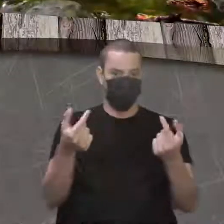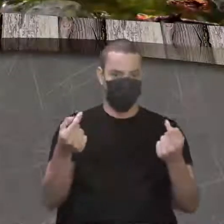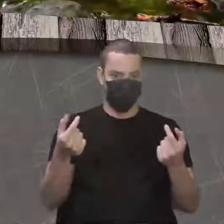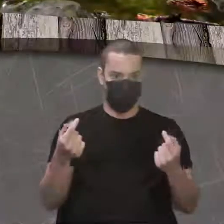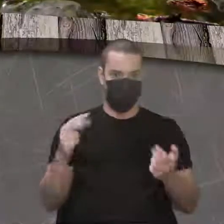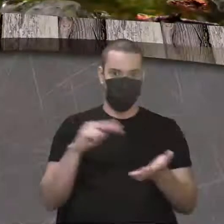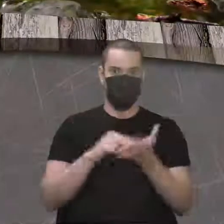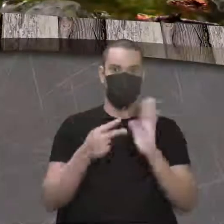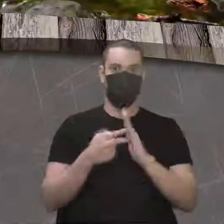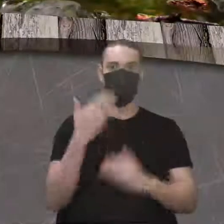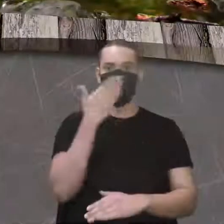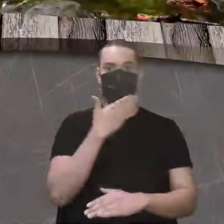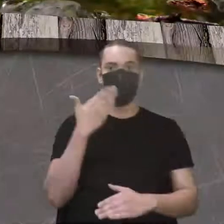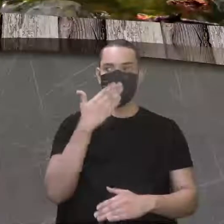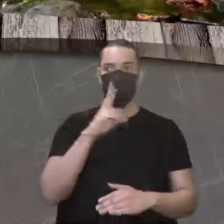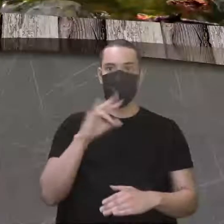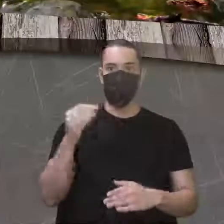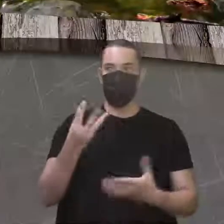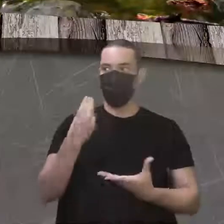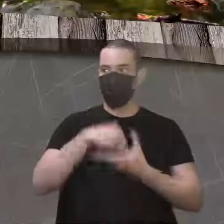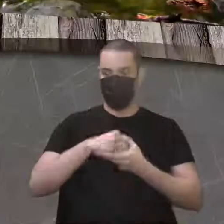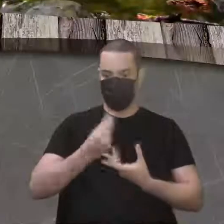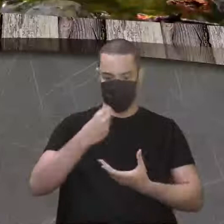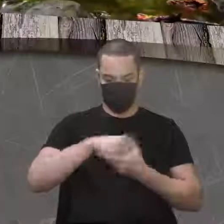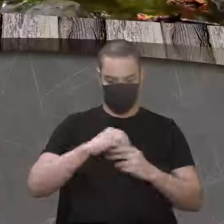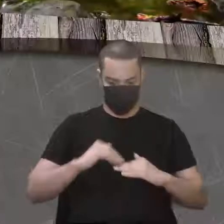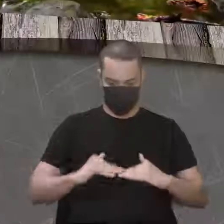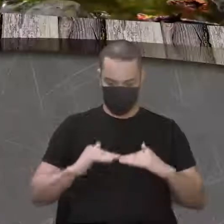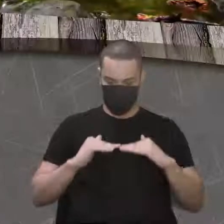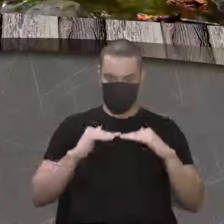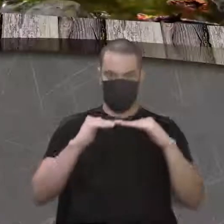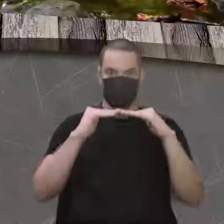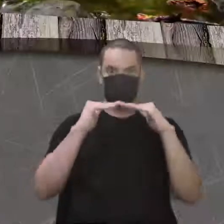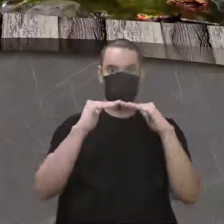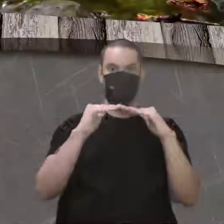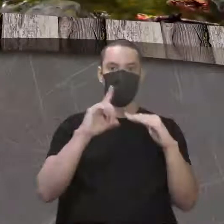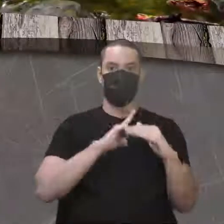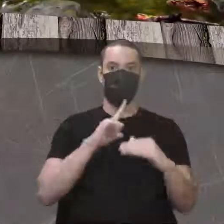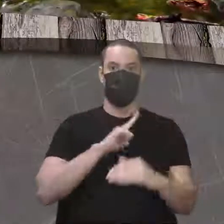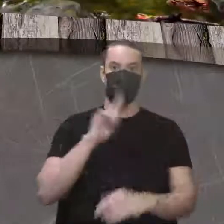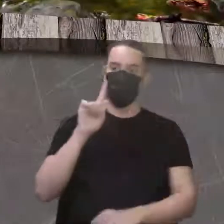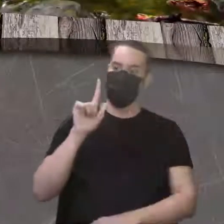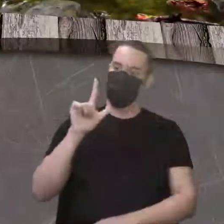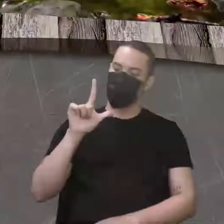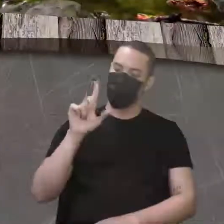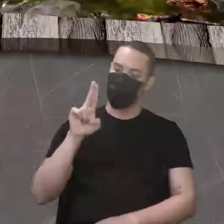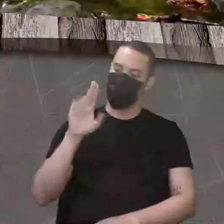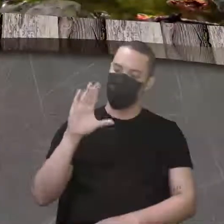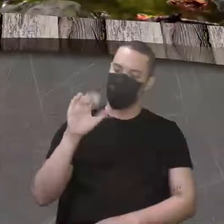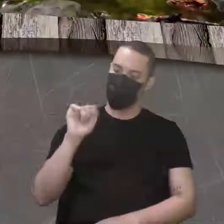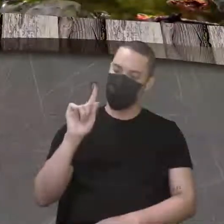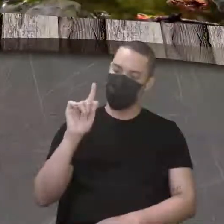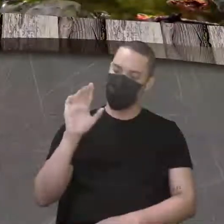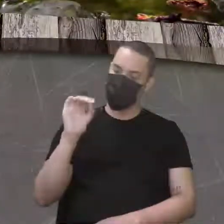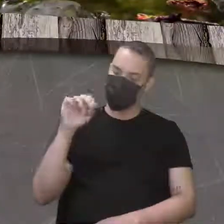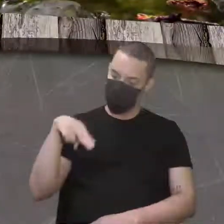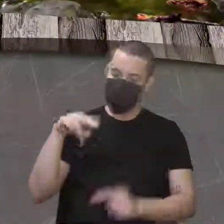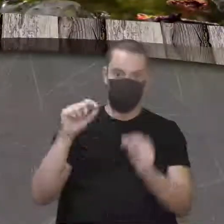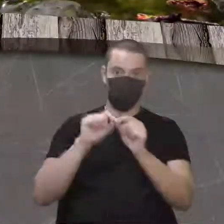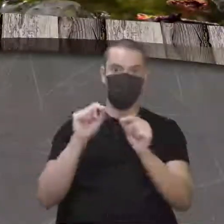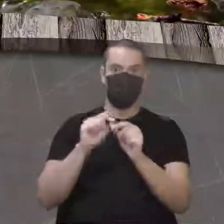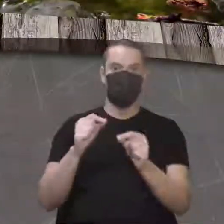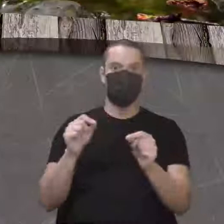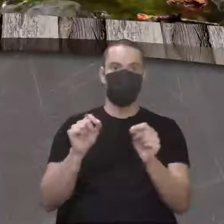esse açúcar vai começar a se acumular, tá? Tem o glucagon, que coloca um, insere, e aí eles fazem